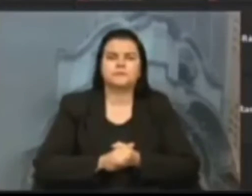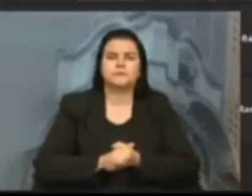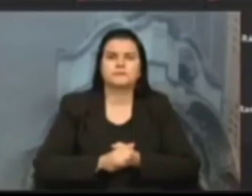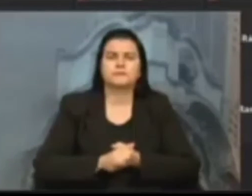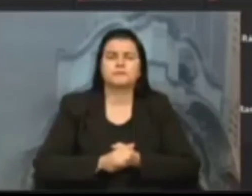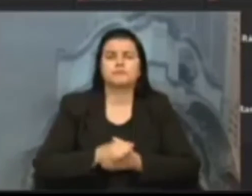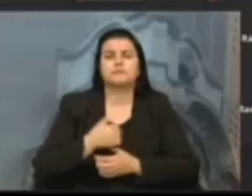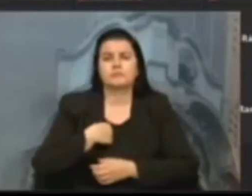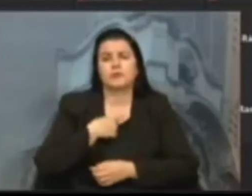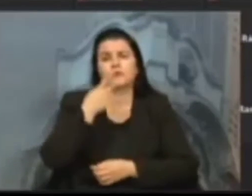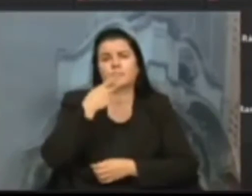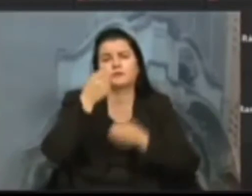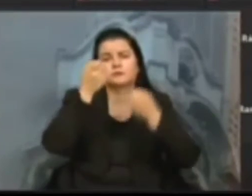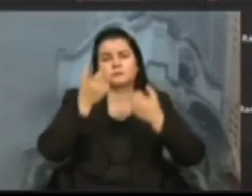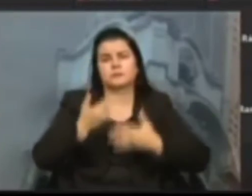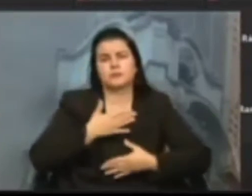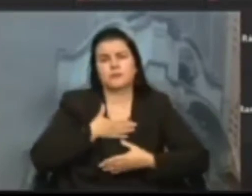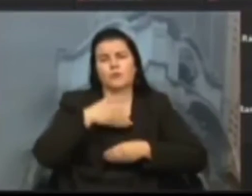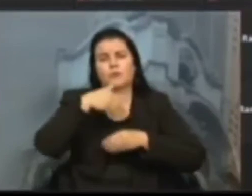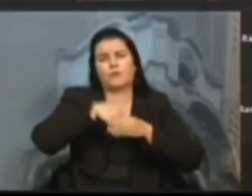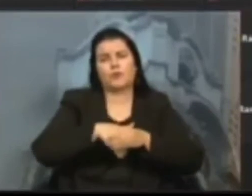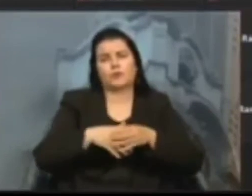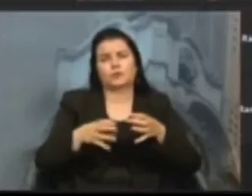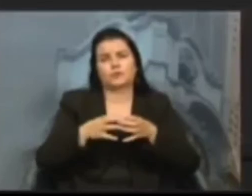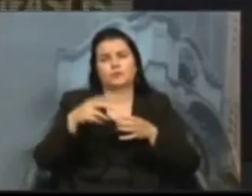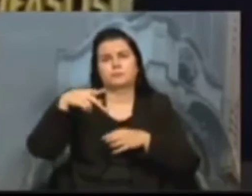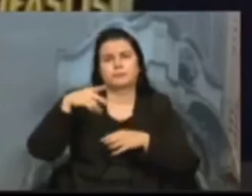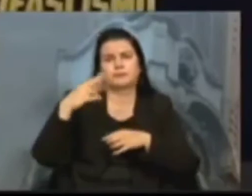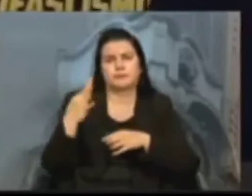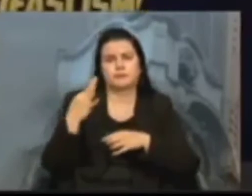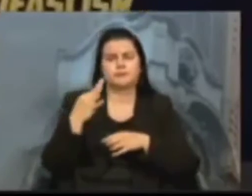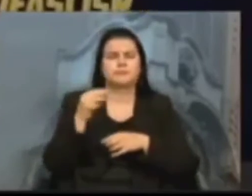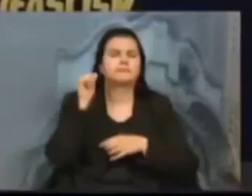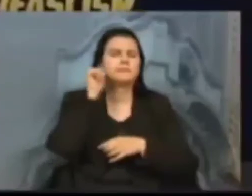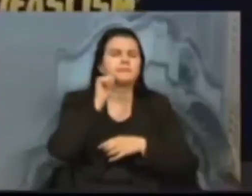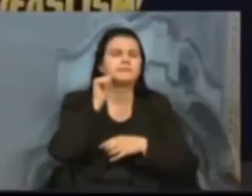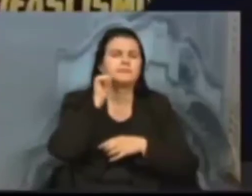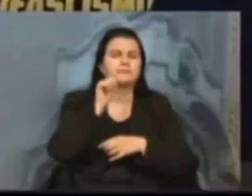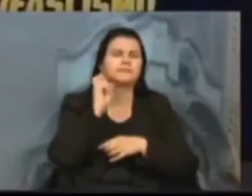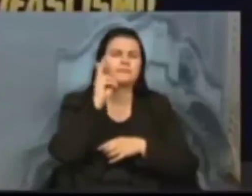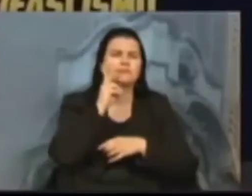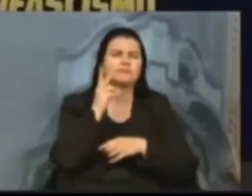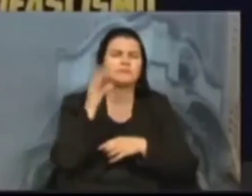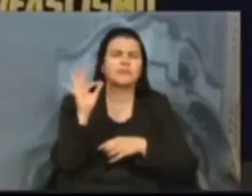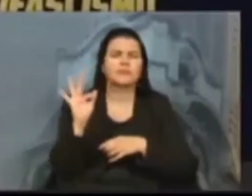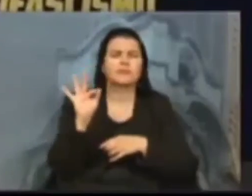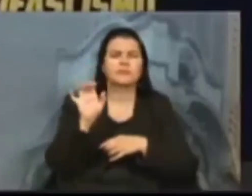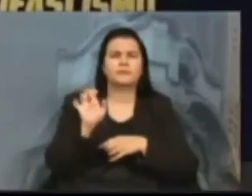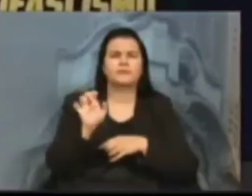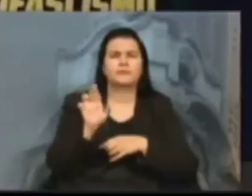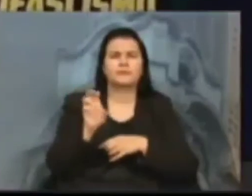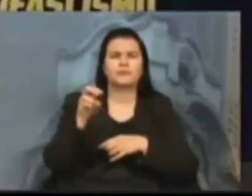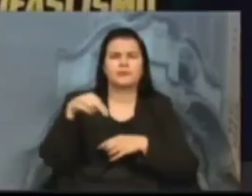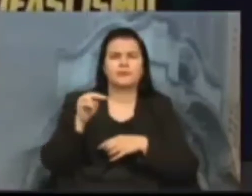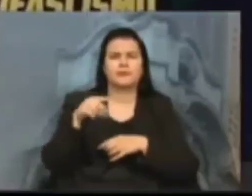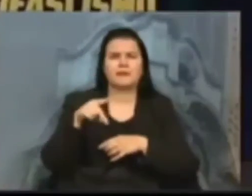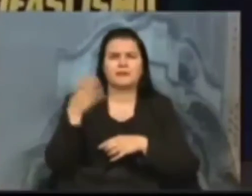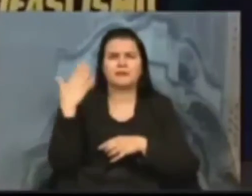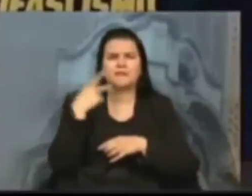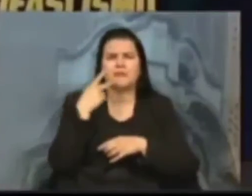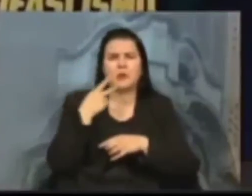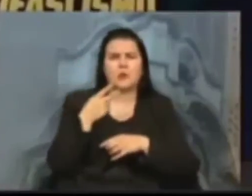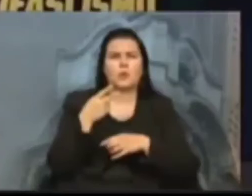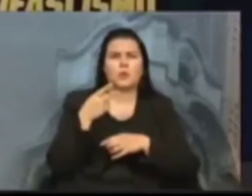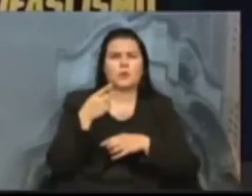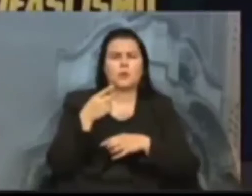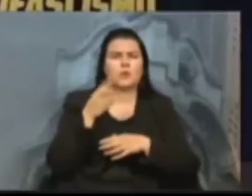Encaminho o voto, então, pelo Partido dos Trabalhadores, e a Fernanda Bart, ela está fazendo algumas falas aqui no chat, e eu recomendo